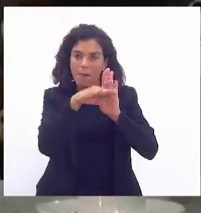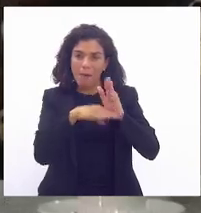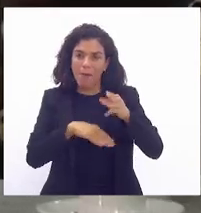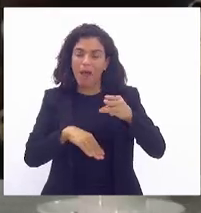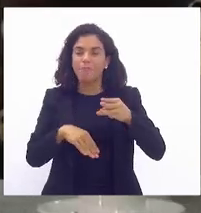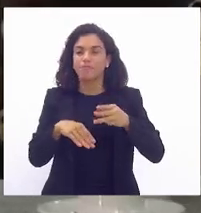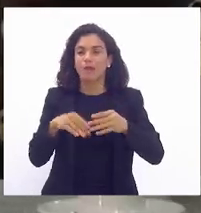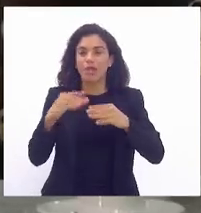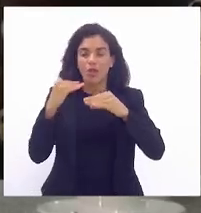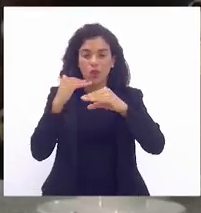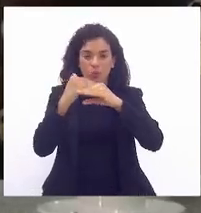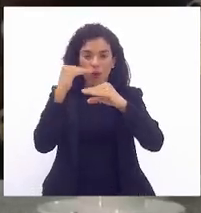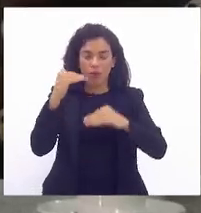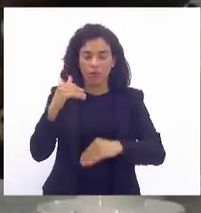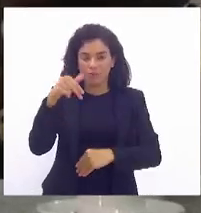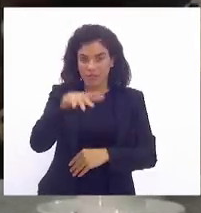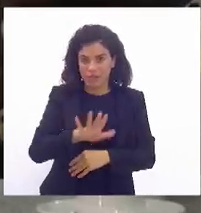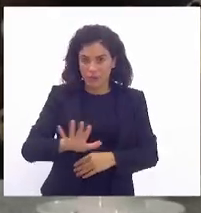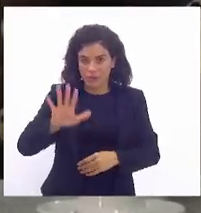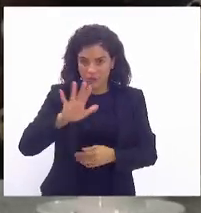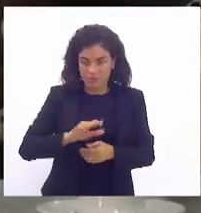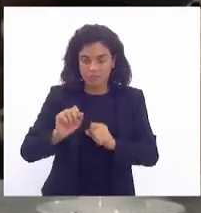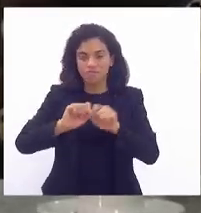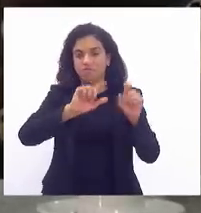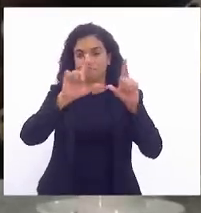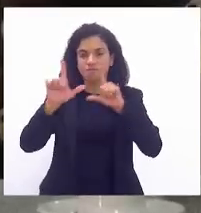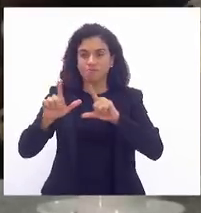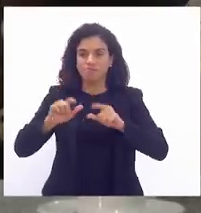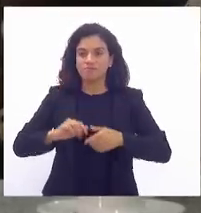aos nacionais. Pode passar.